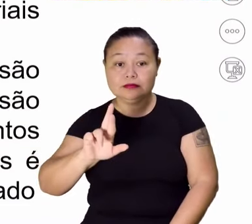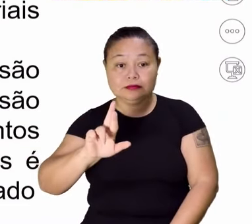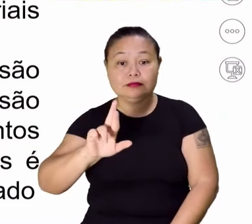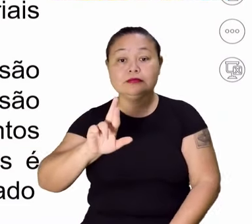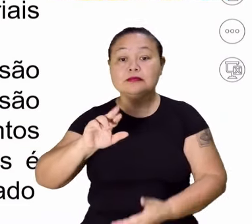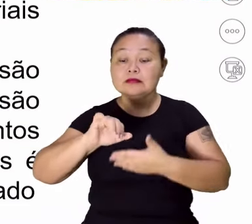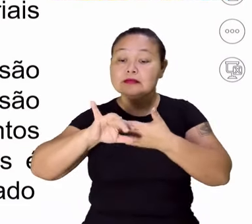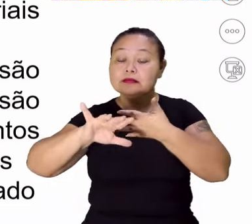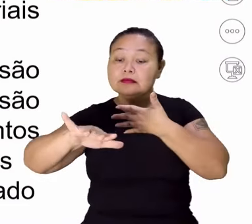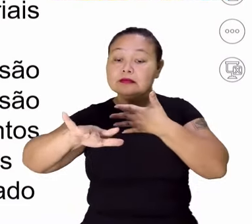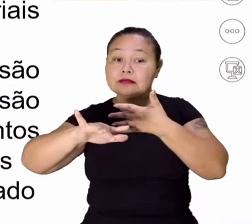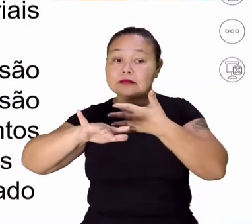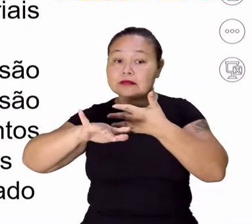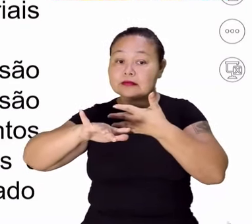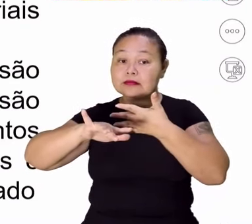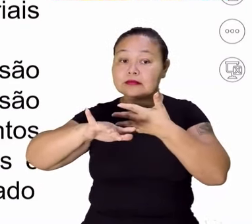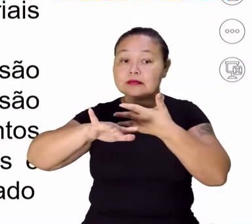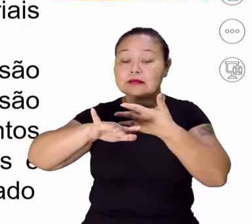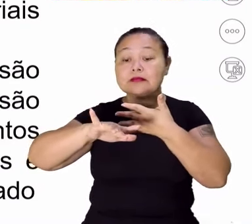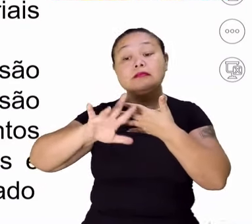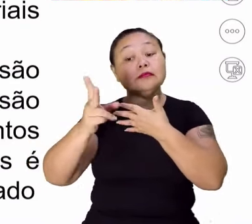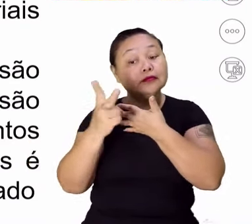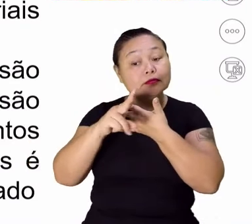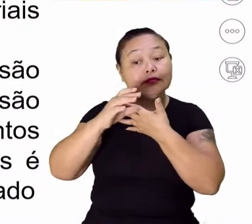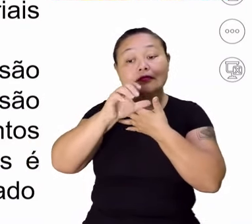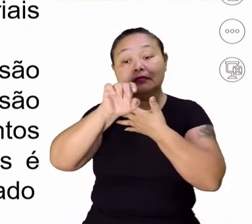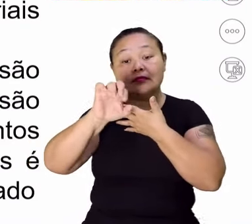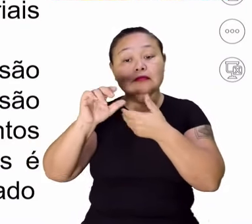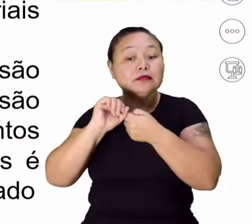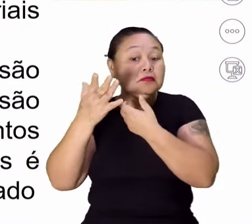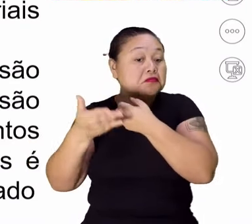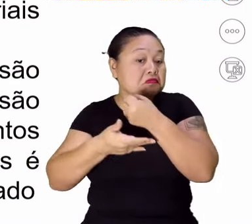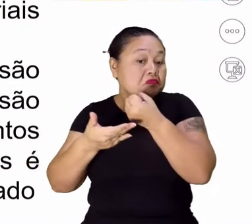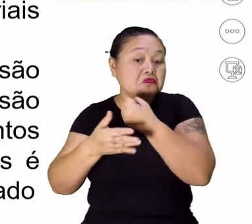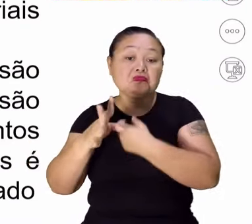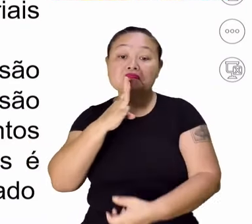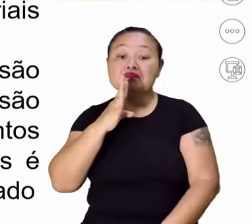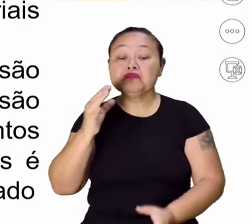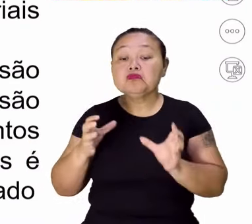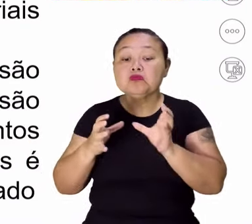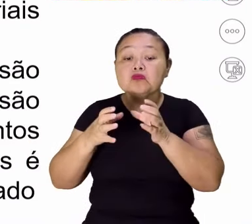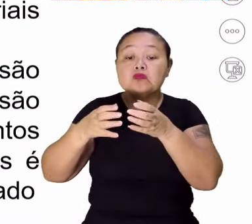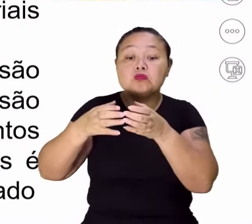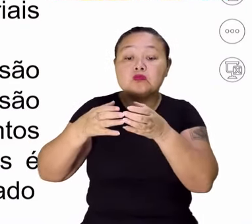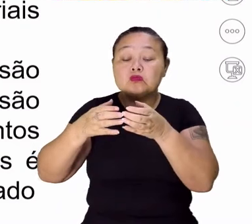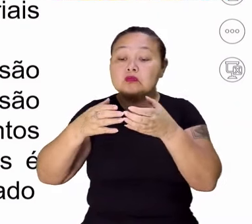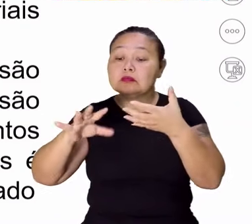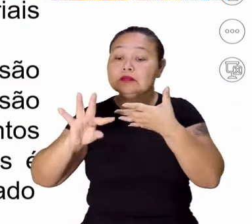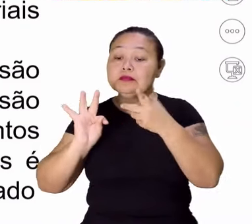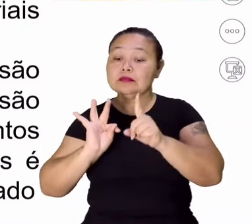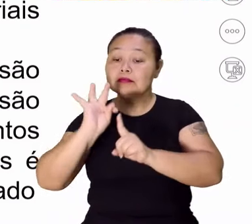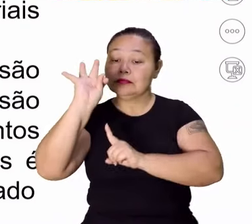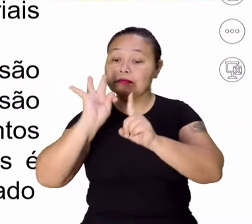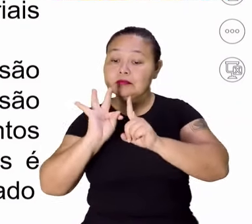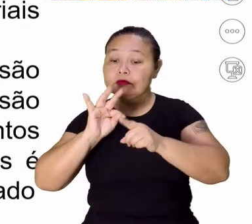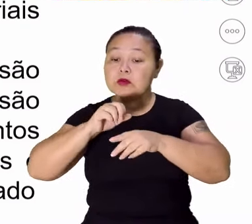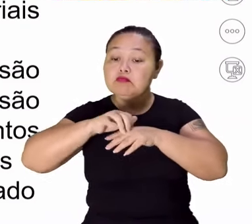dissipador, o cooler e dissipador de calor, é basicamente conhecido como kit de dissipação